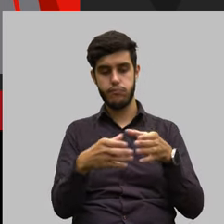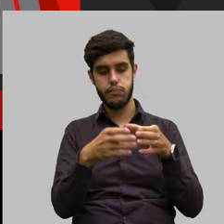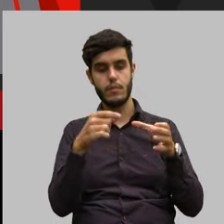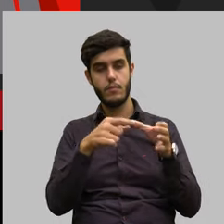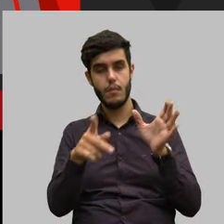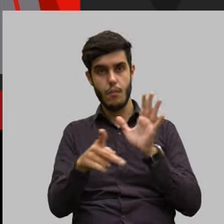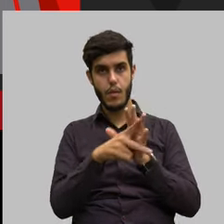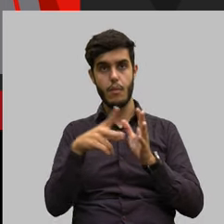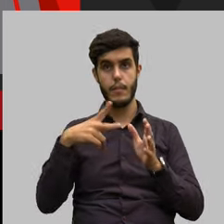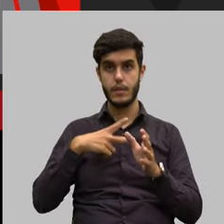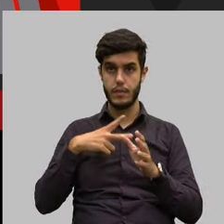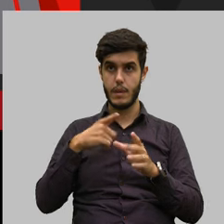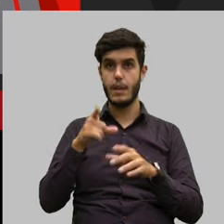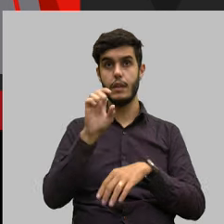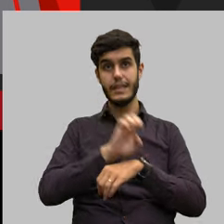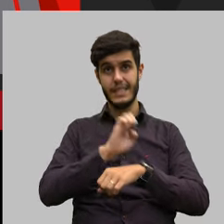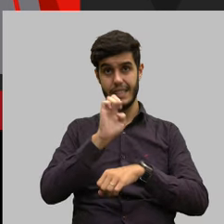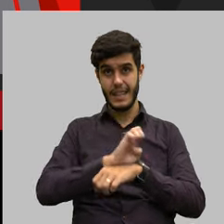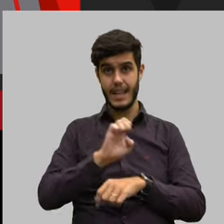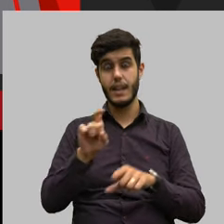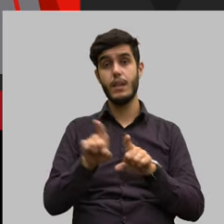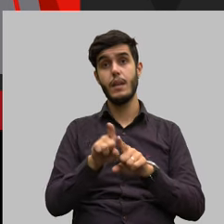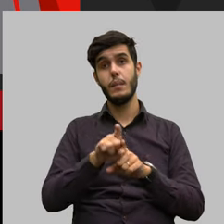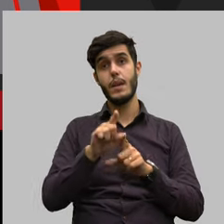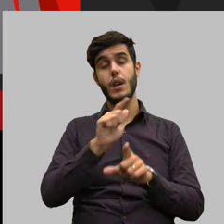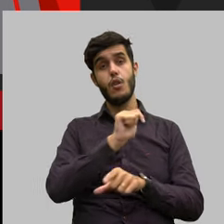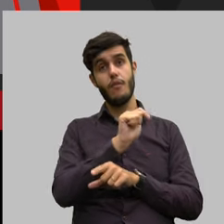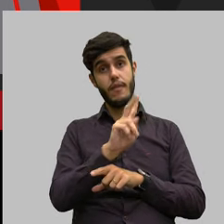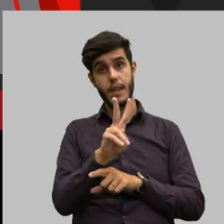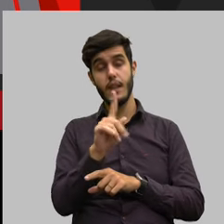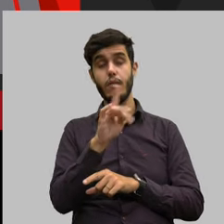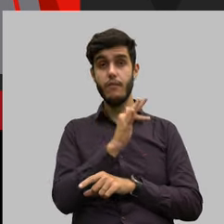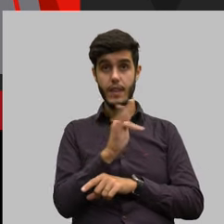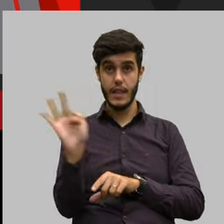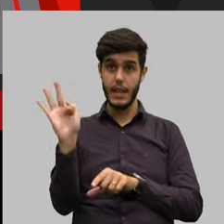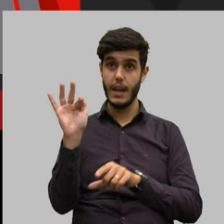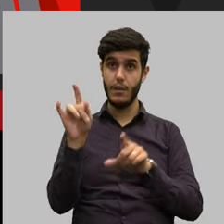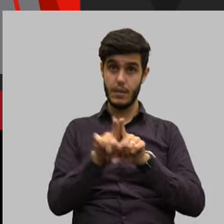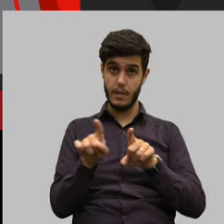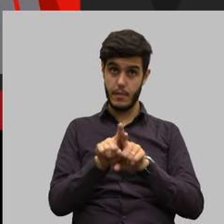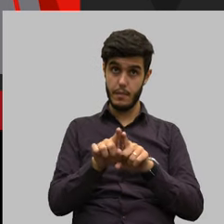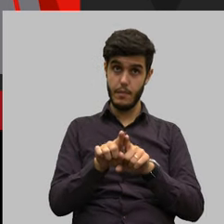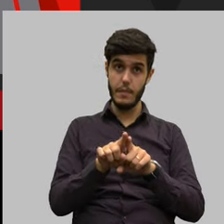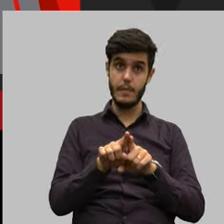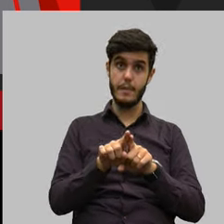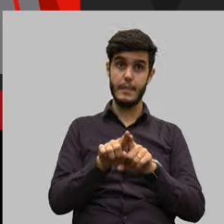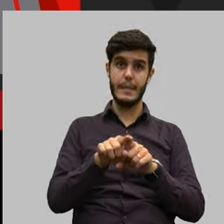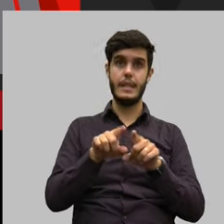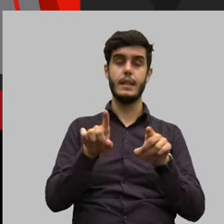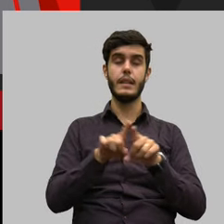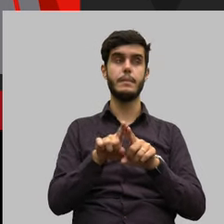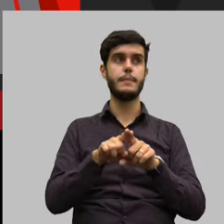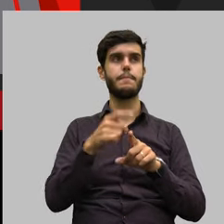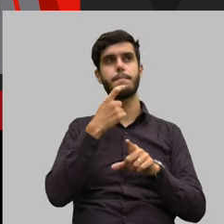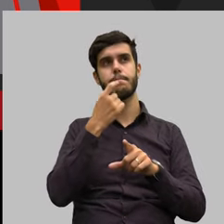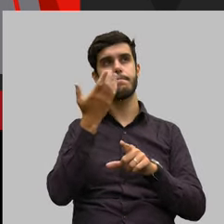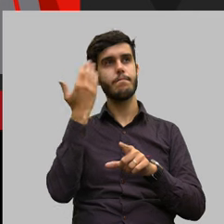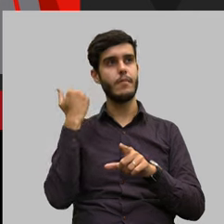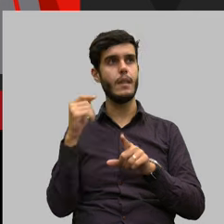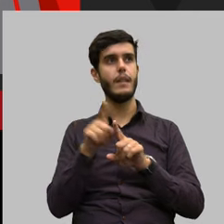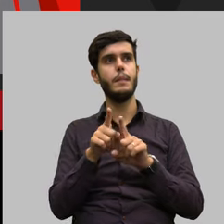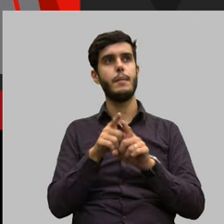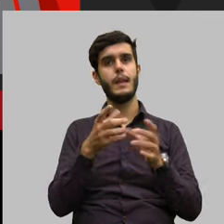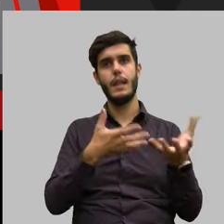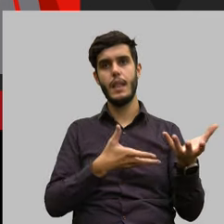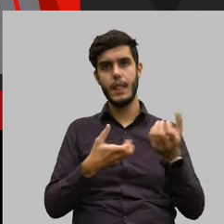social do estado As exigências do governo federal também plenamente cumprido eh recentemente também atendemos através